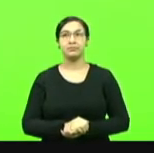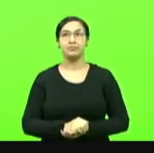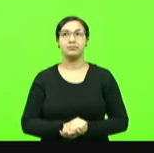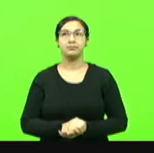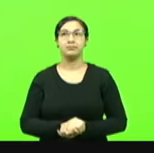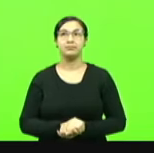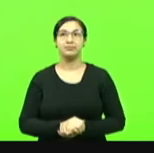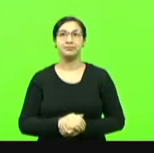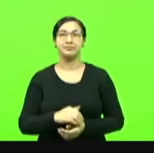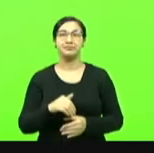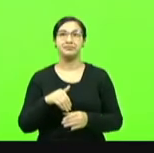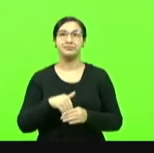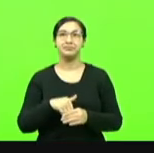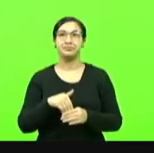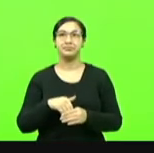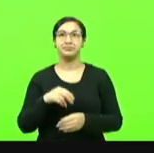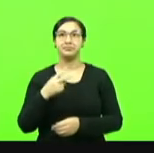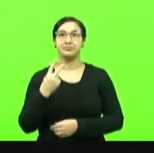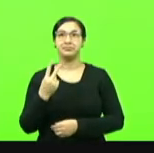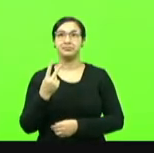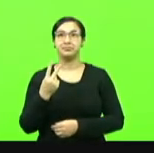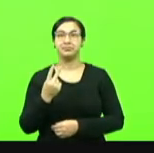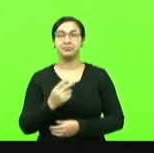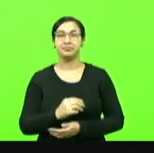Deputado Nazareno Martins vota 2, vota não.